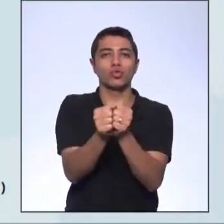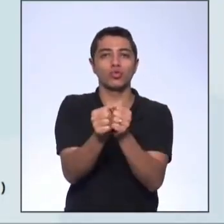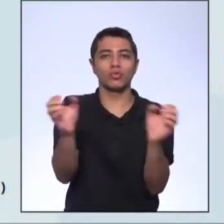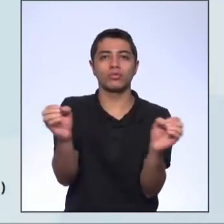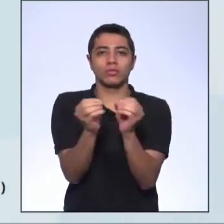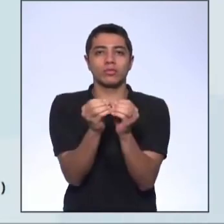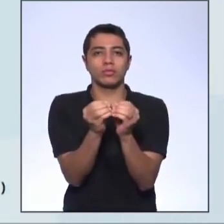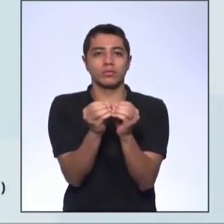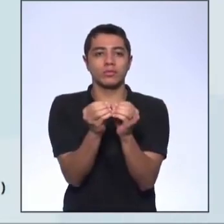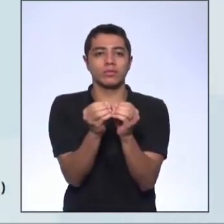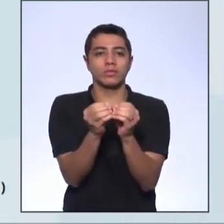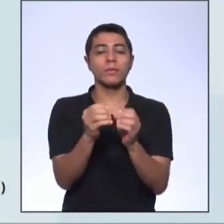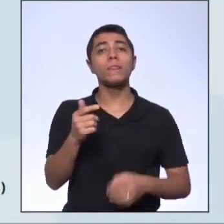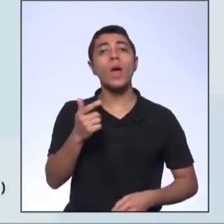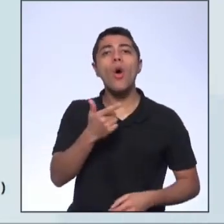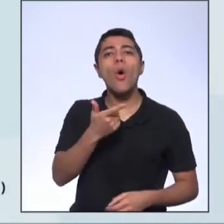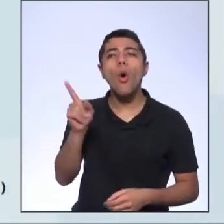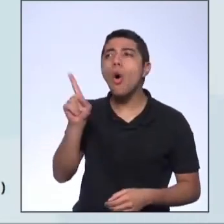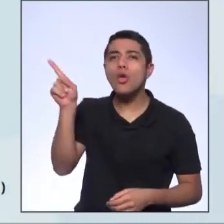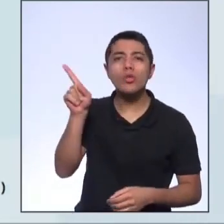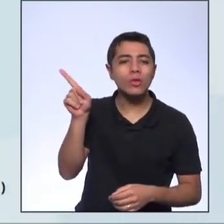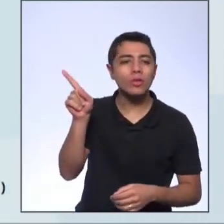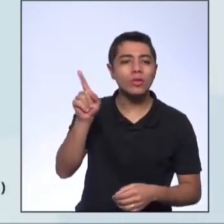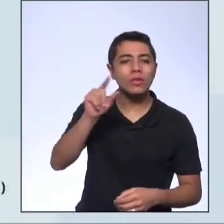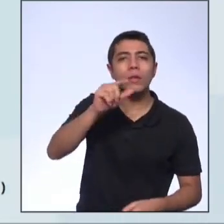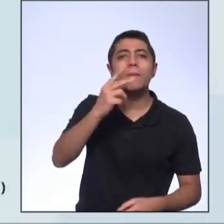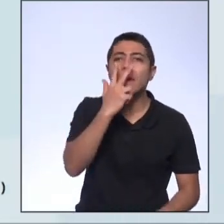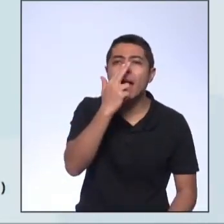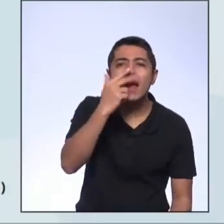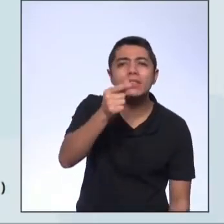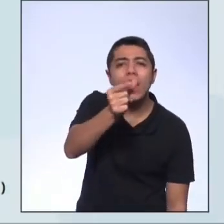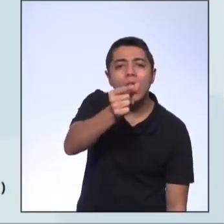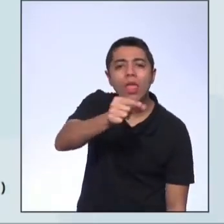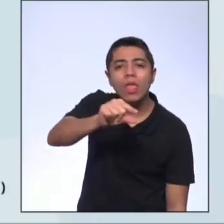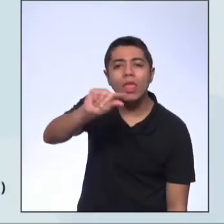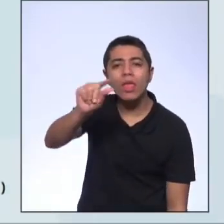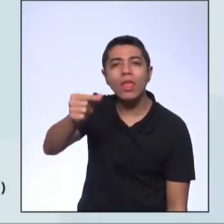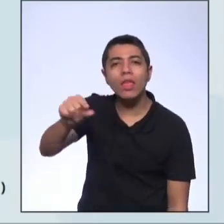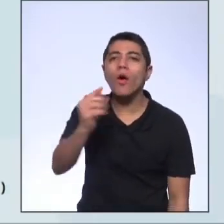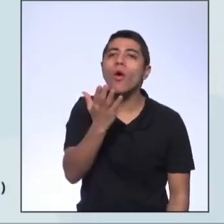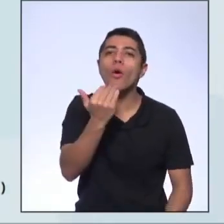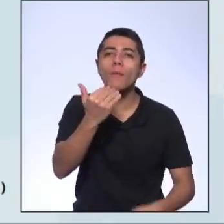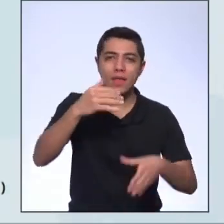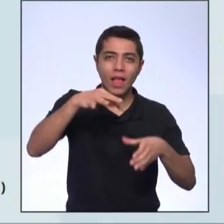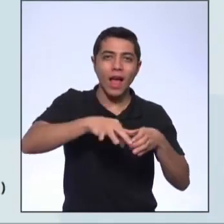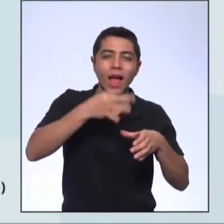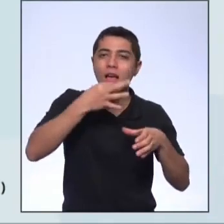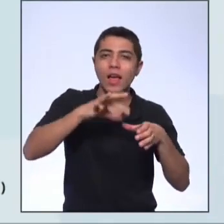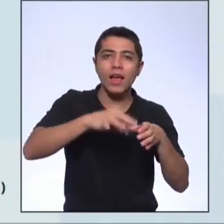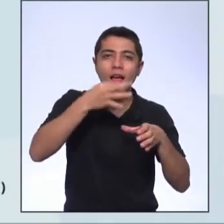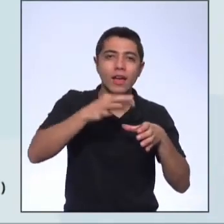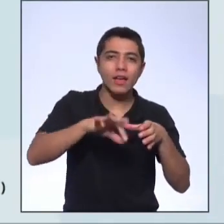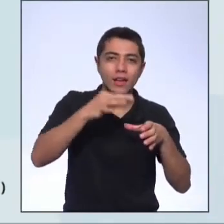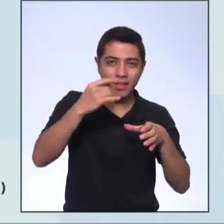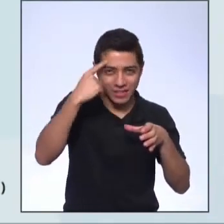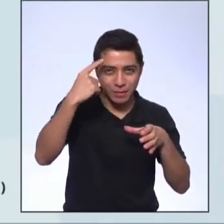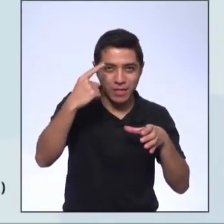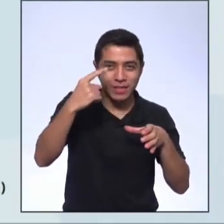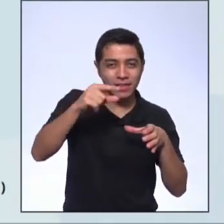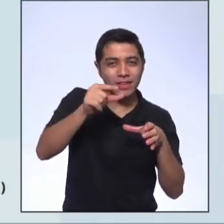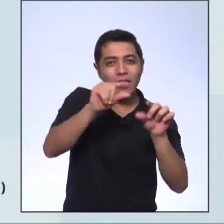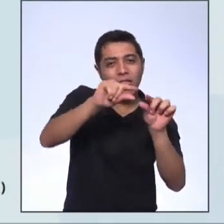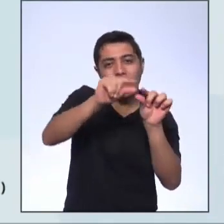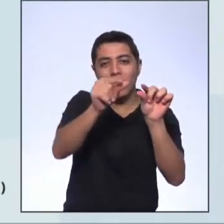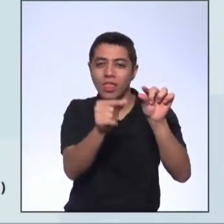Eu sempre acho que parece um salgadinho. Eu sempre associo a comida, gente. Vamos lá. Os bacilos, né? Que parecem